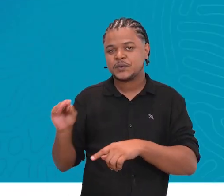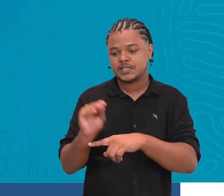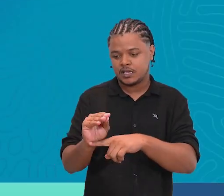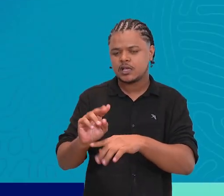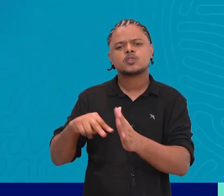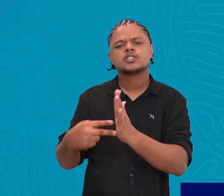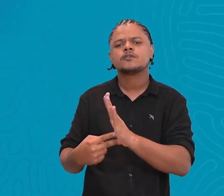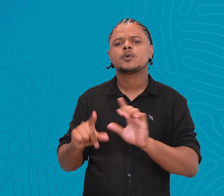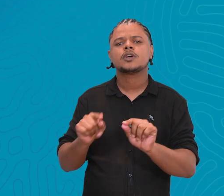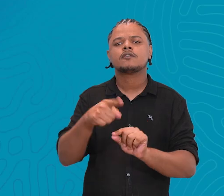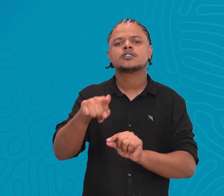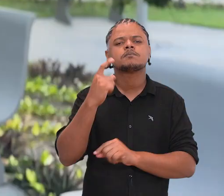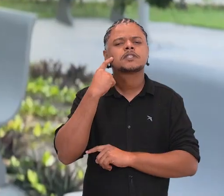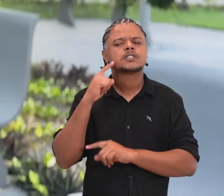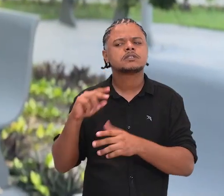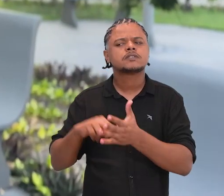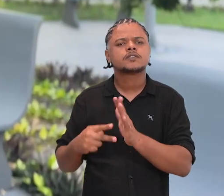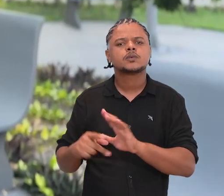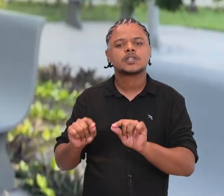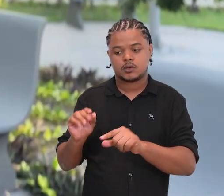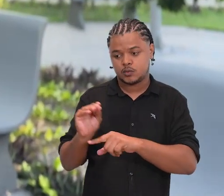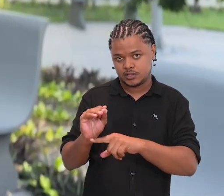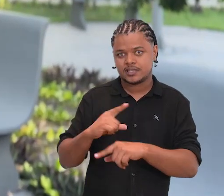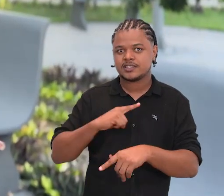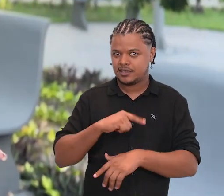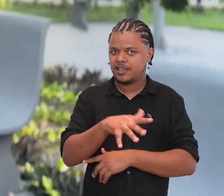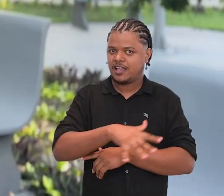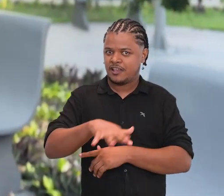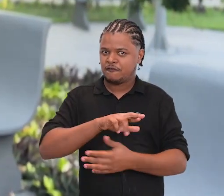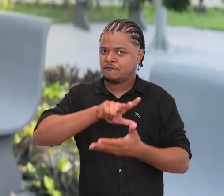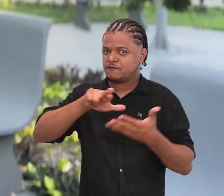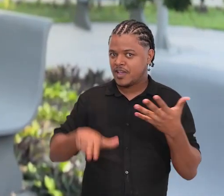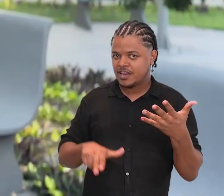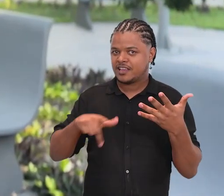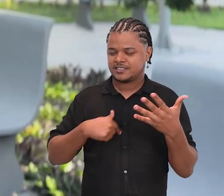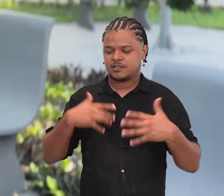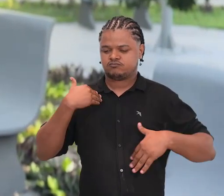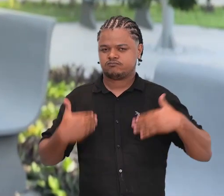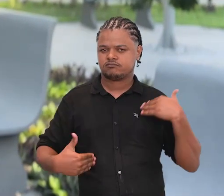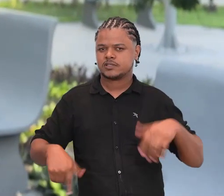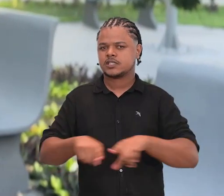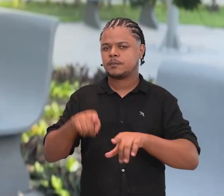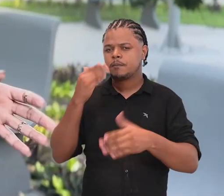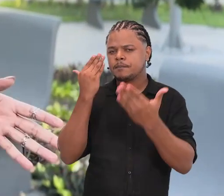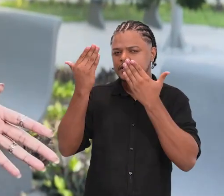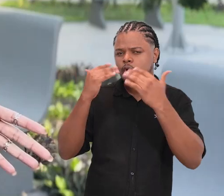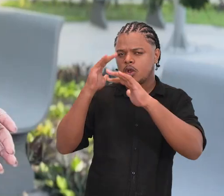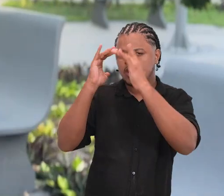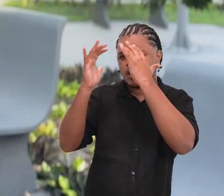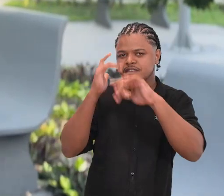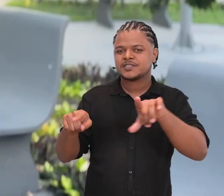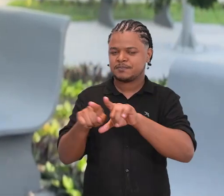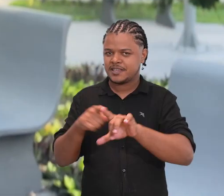Cuidar. O que significa isso para você? Cuidar envolve várias dimensões. Os aspectos fisiológicos,